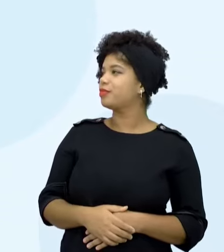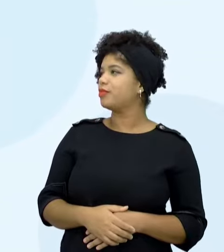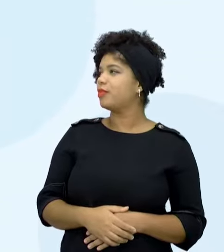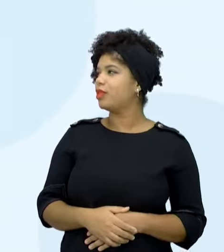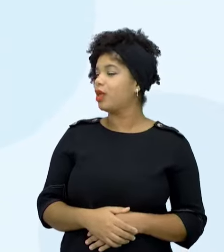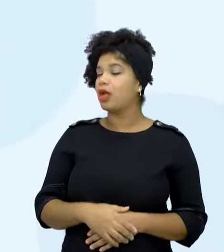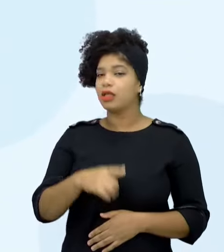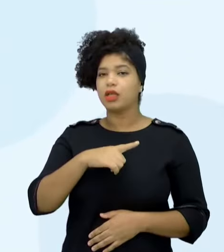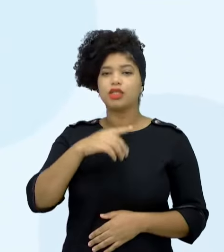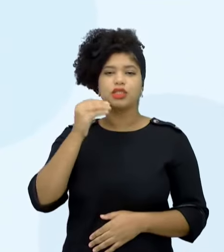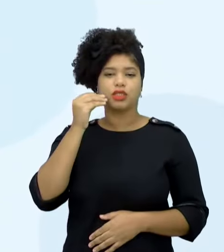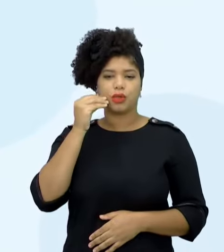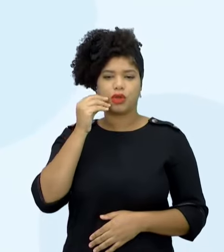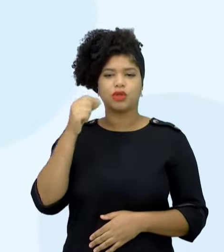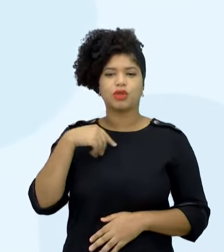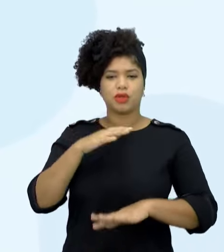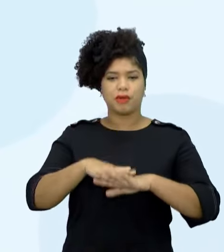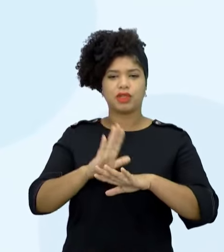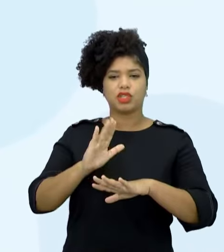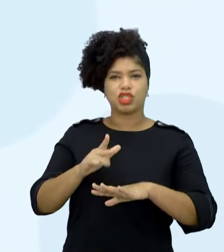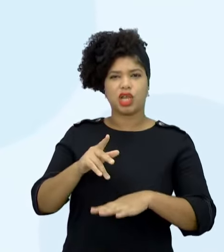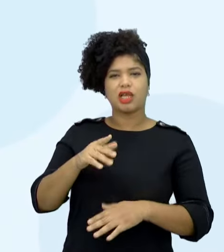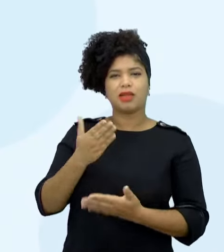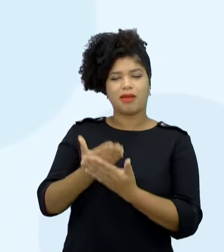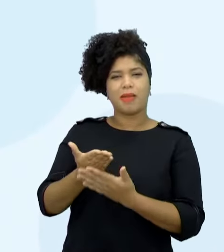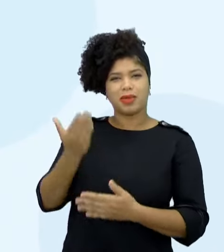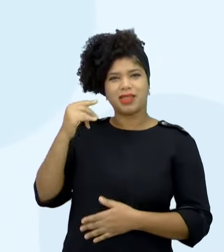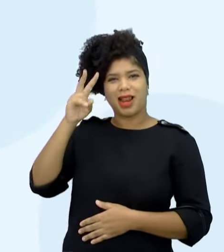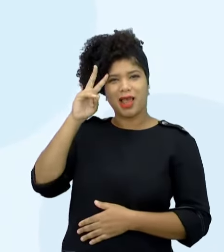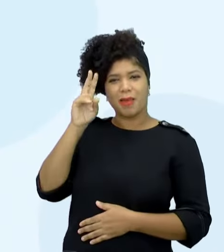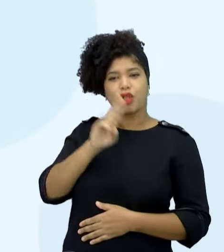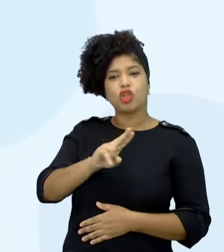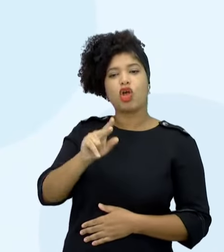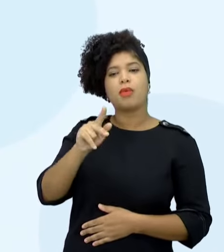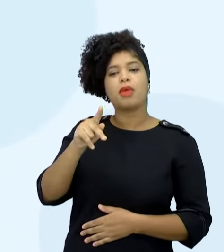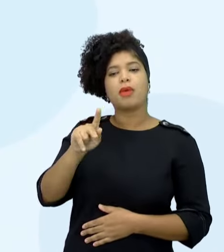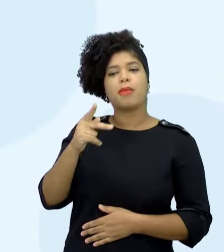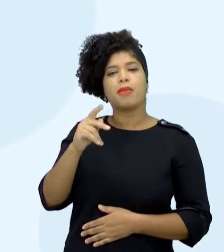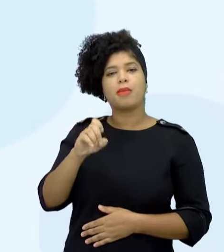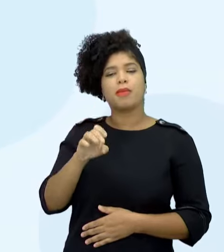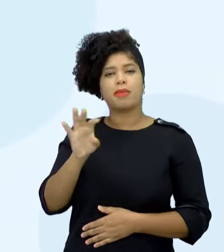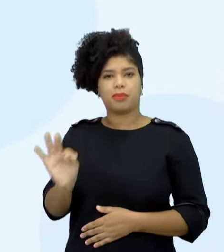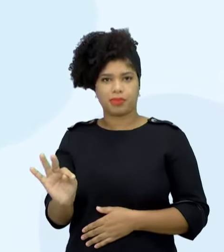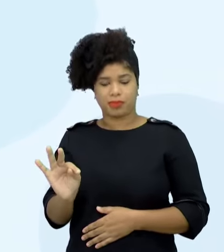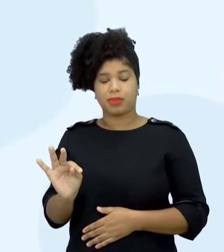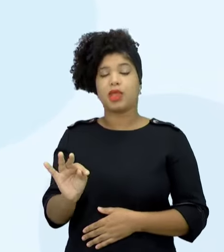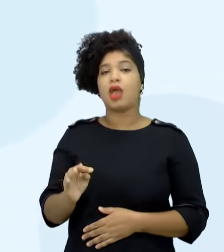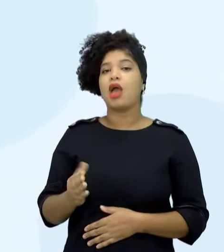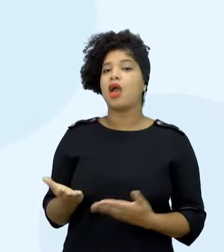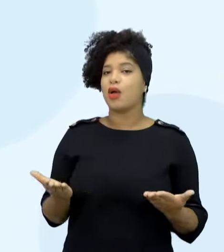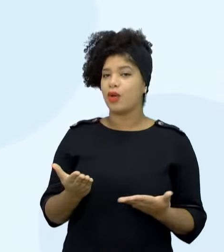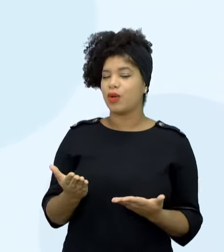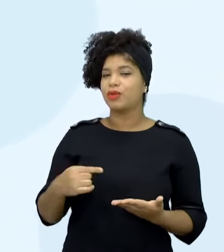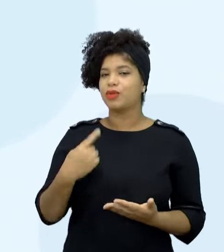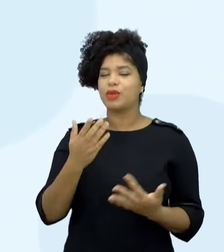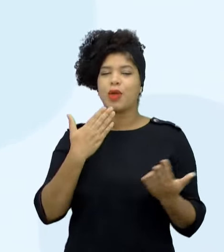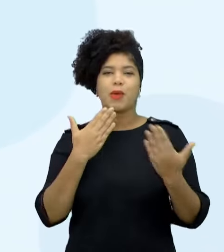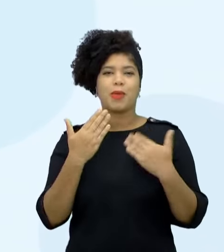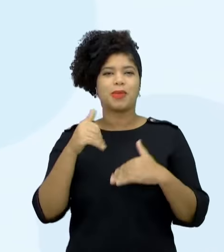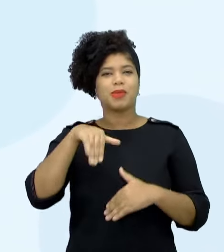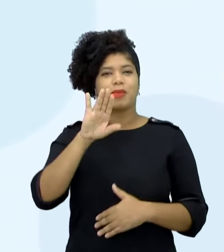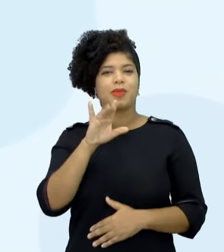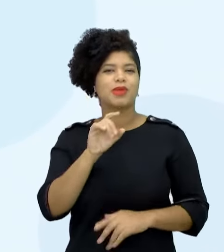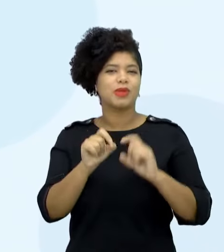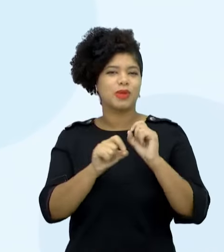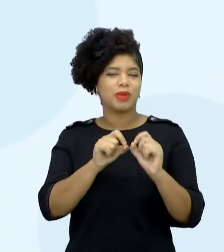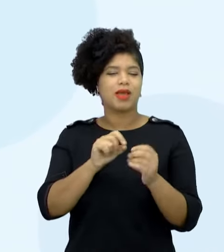simulador FET, que a gente fez na aula passada, deixei para vocês como uma atividade vindoura, resta ainda discutir um pouco aí